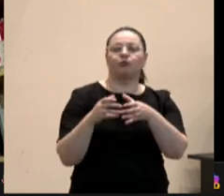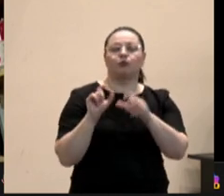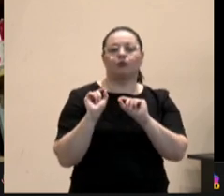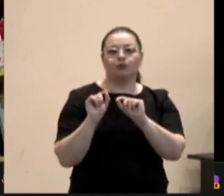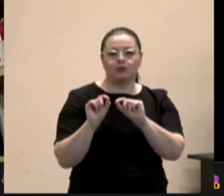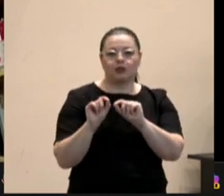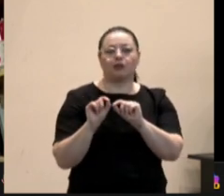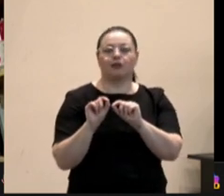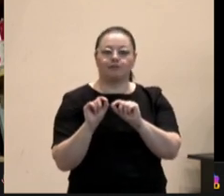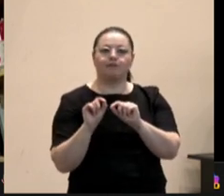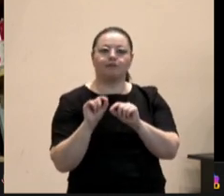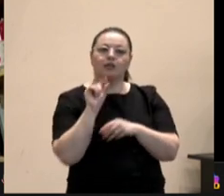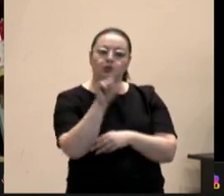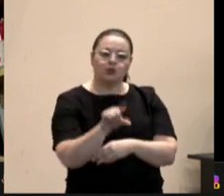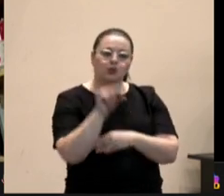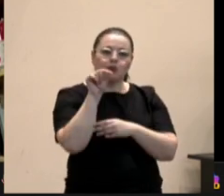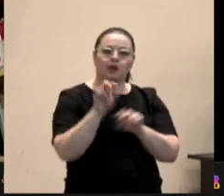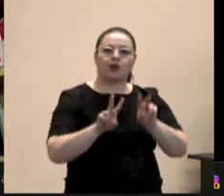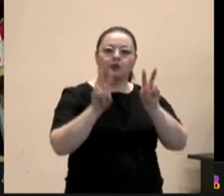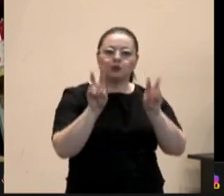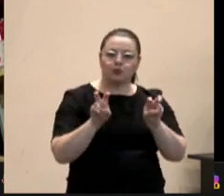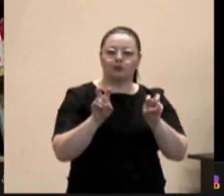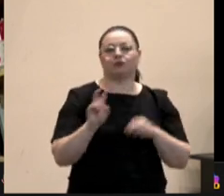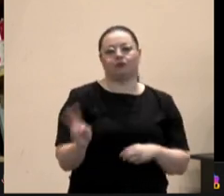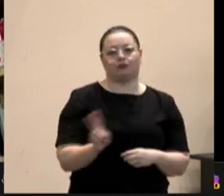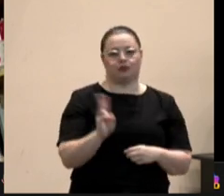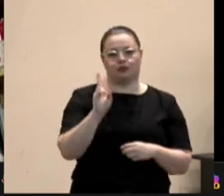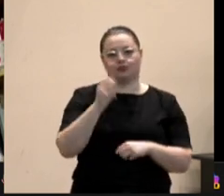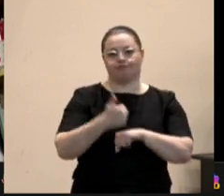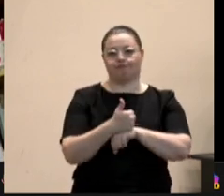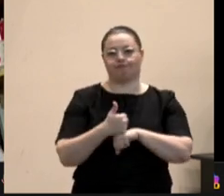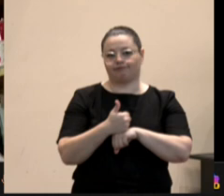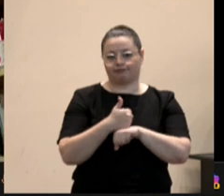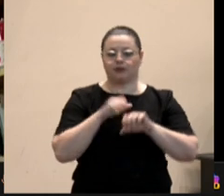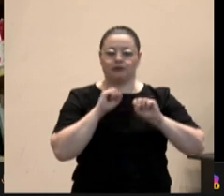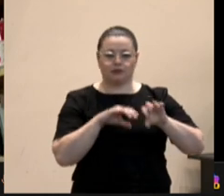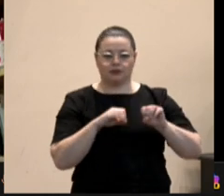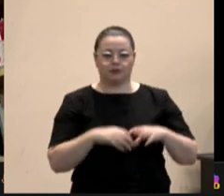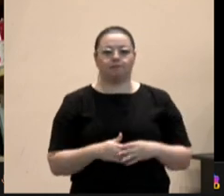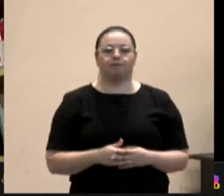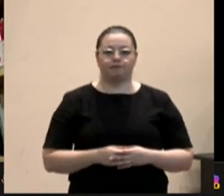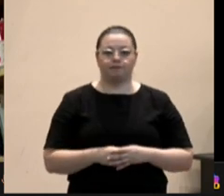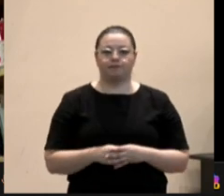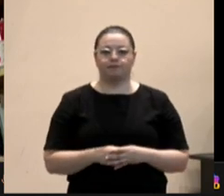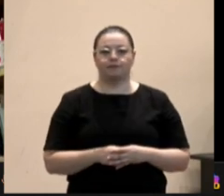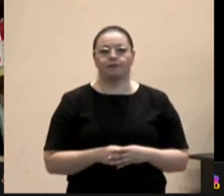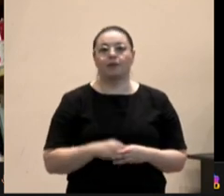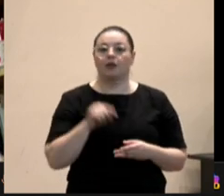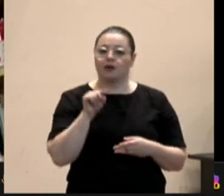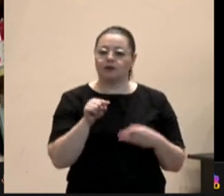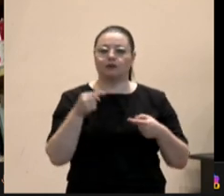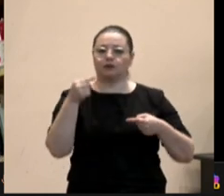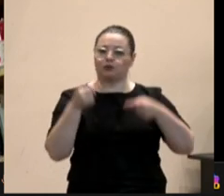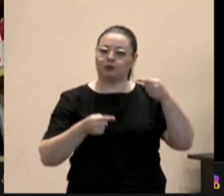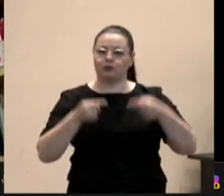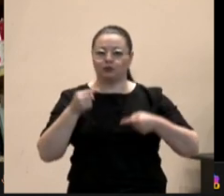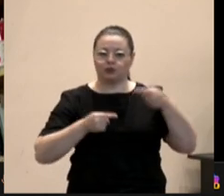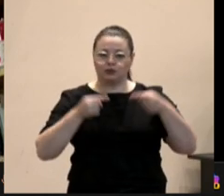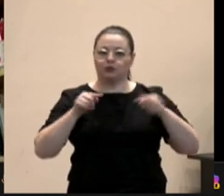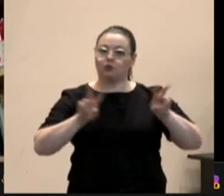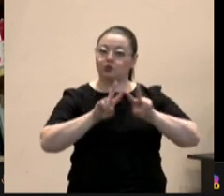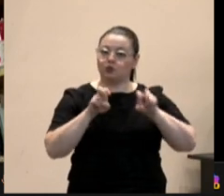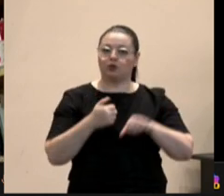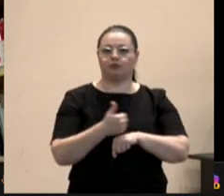um eixo para discutir a valorização dos profissionais de educação. Essa discussão dos profissionais